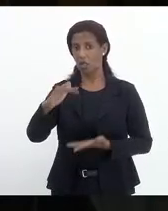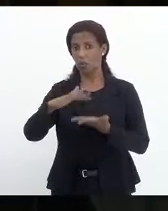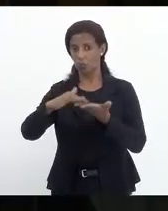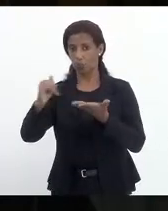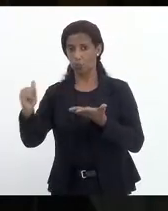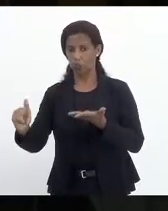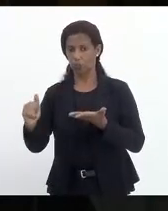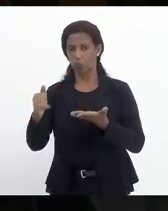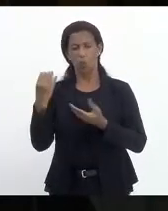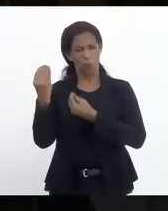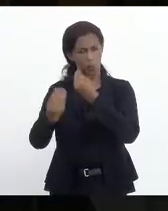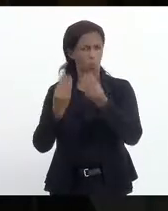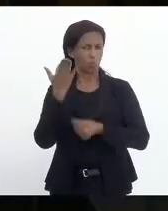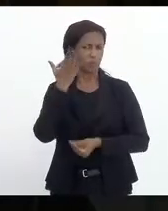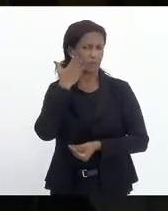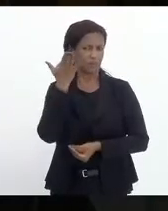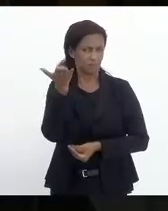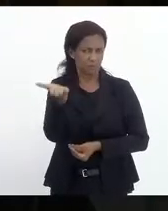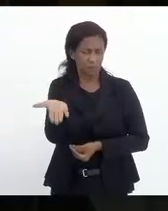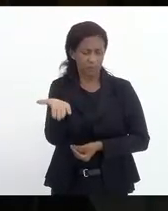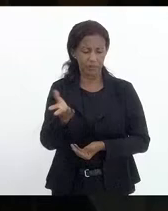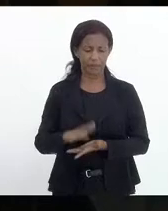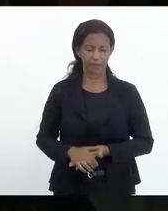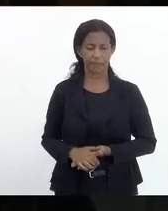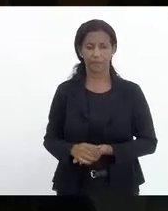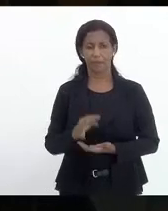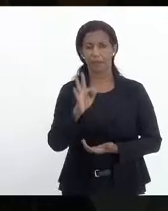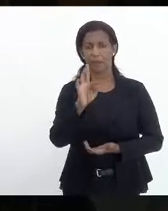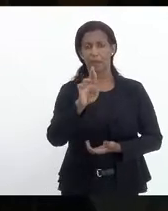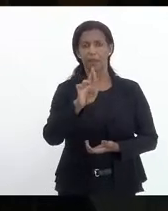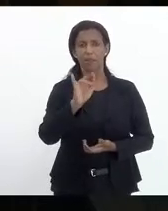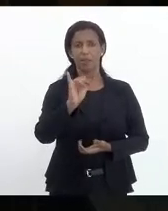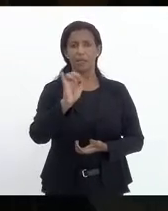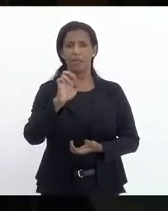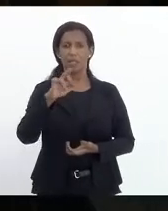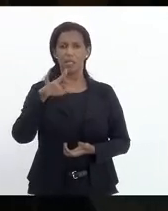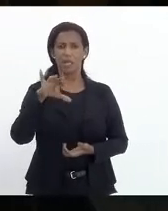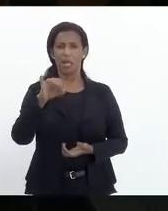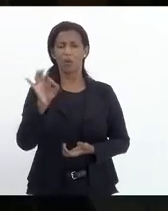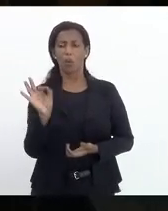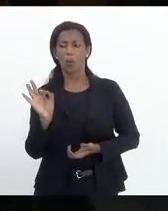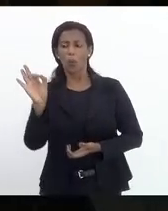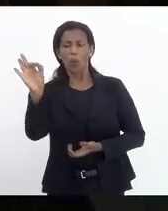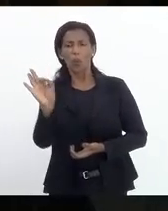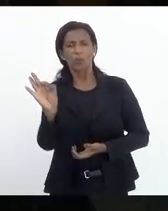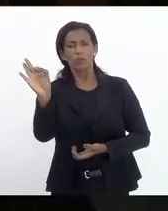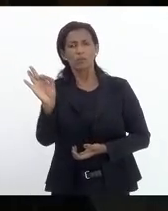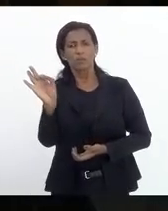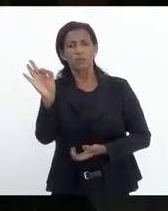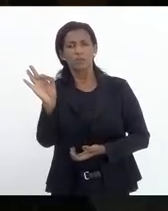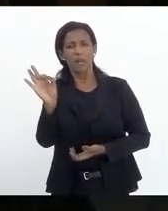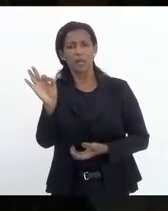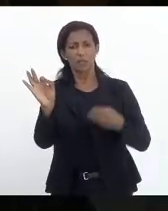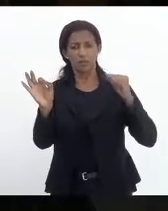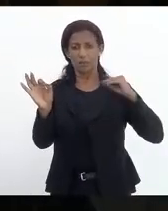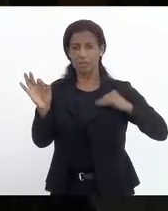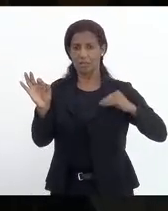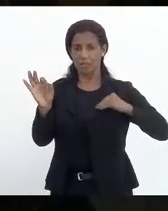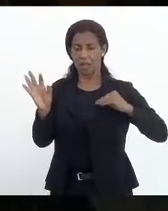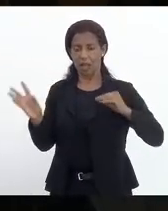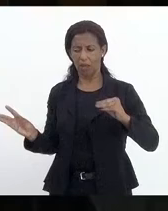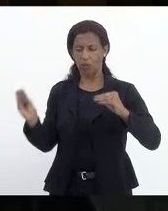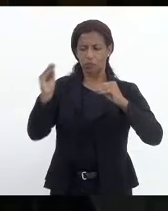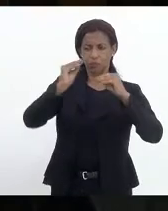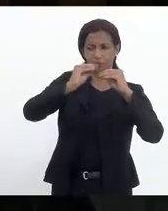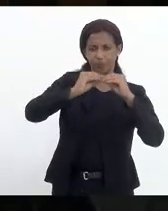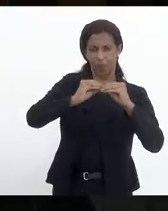sabe vossa excelência triênio é um percentual que incide em cima do salário do